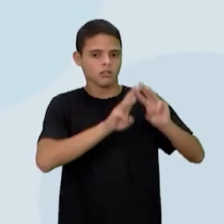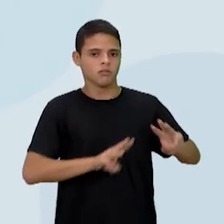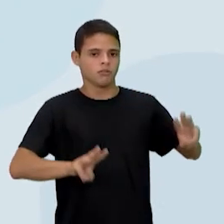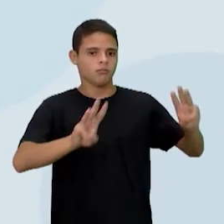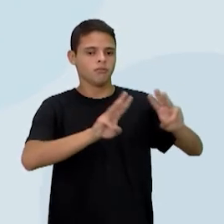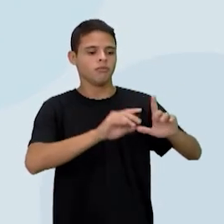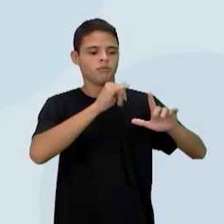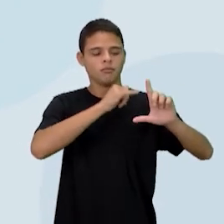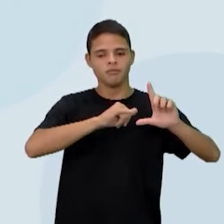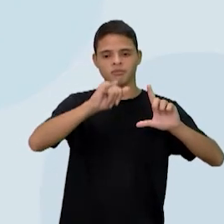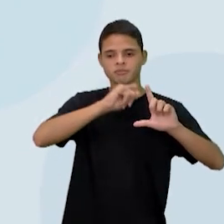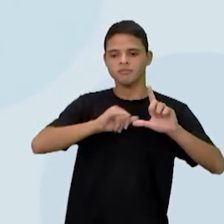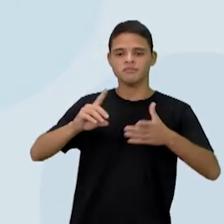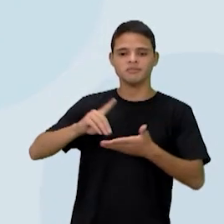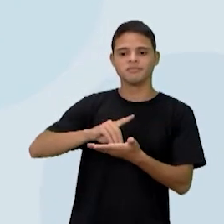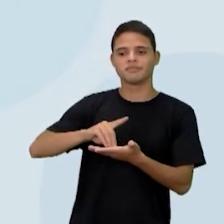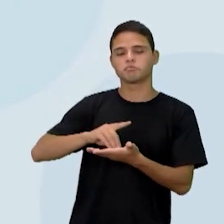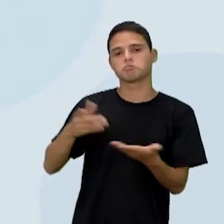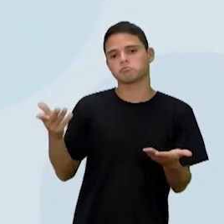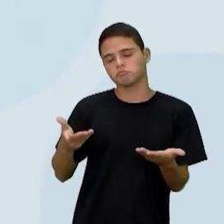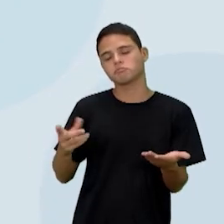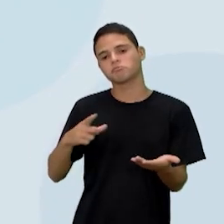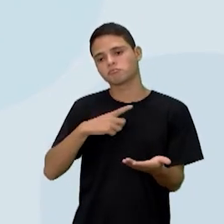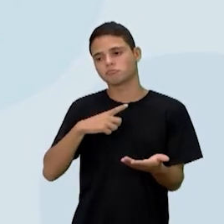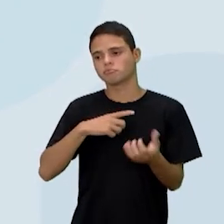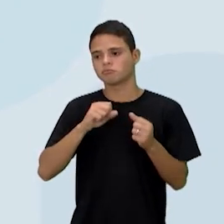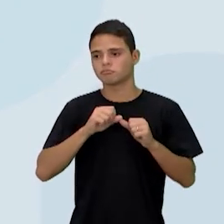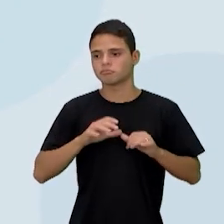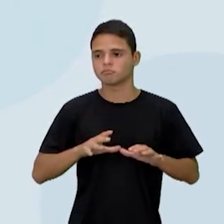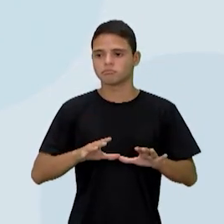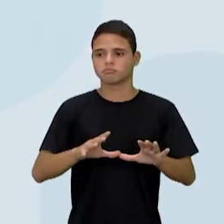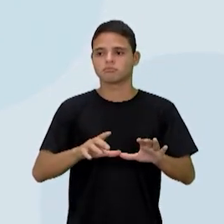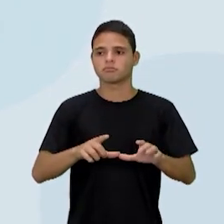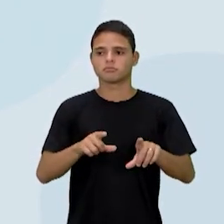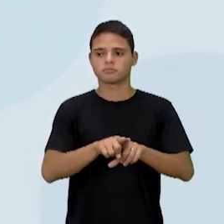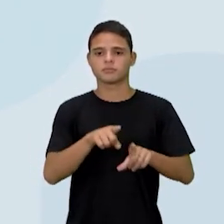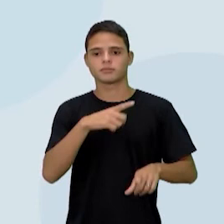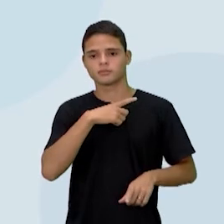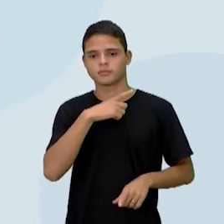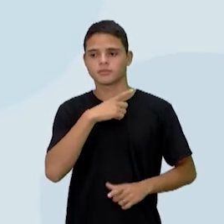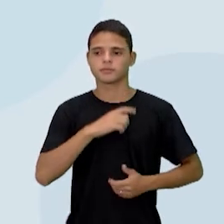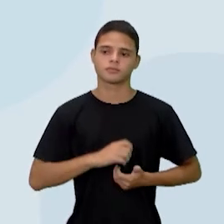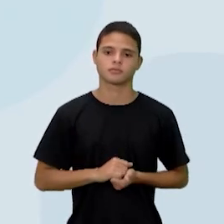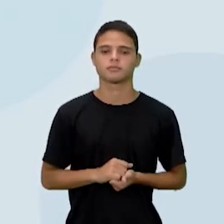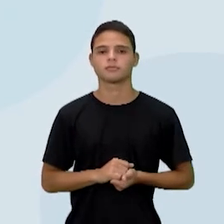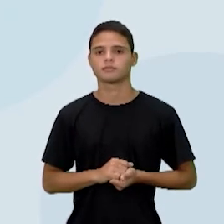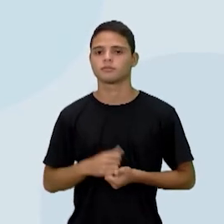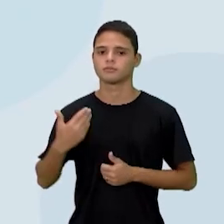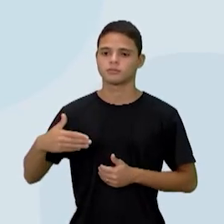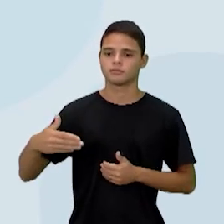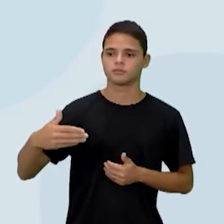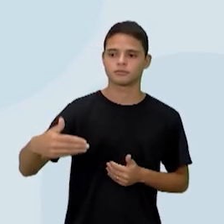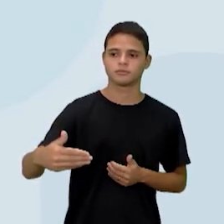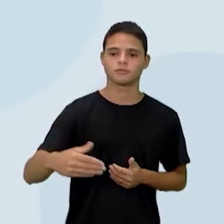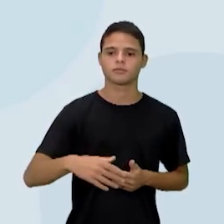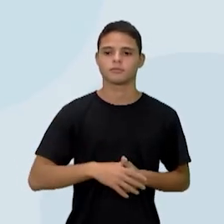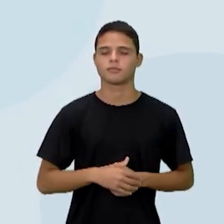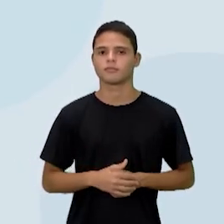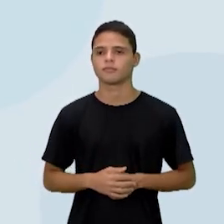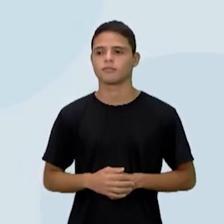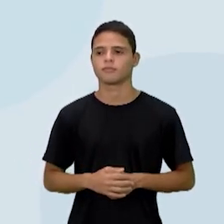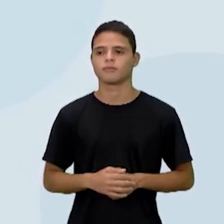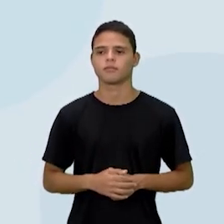propaganda digital hoje é uma realidade. E essa propaganda digital tem sido cada vez mais exposta